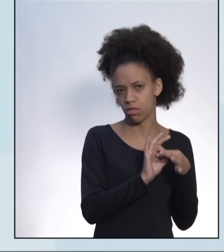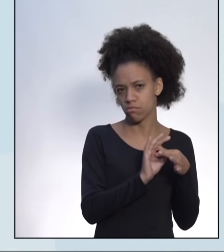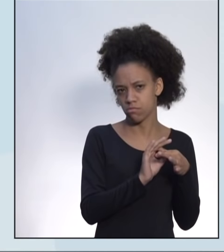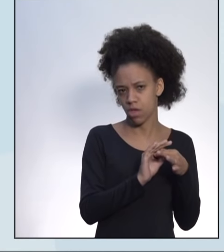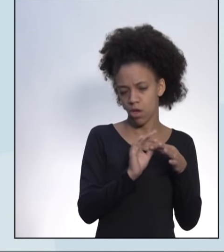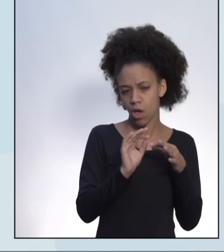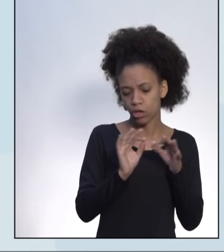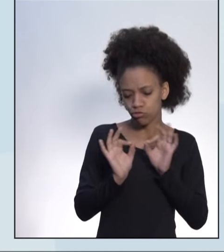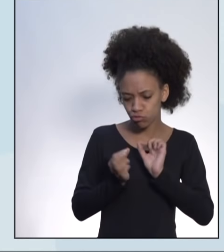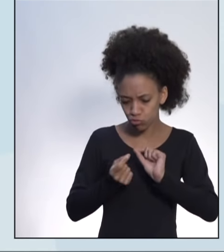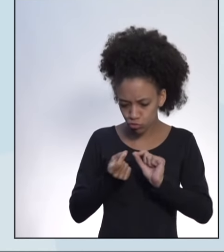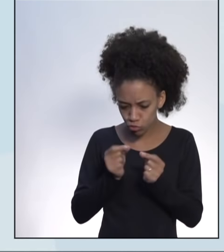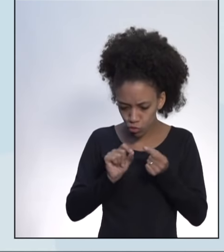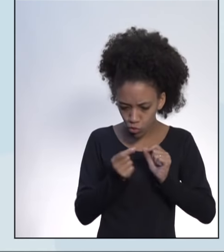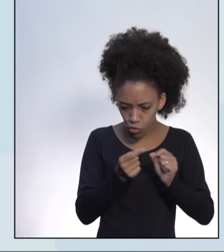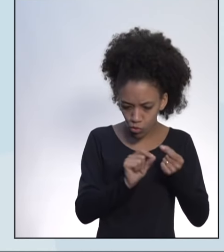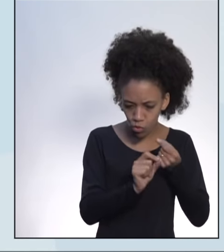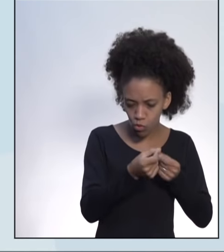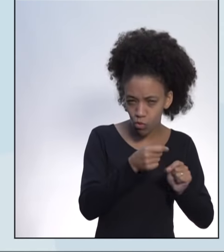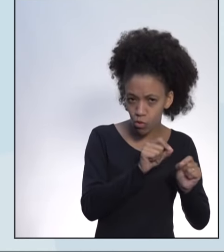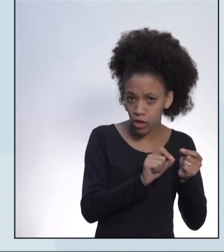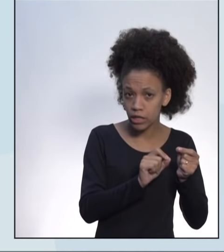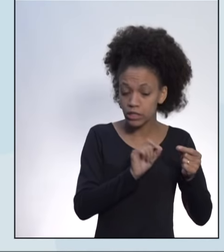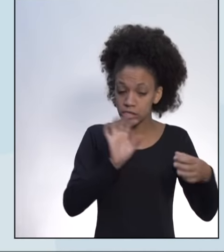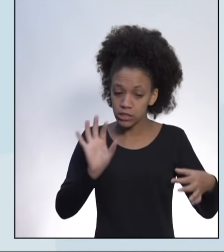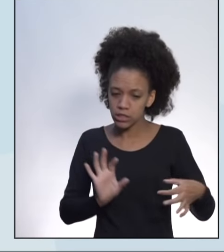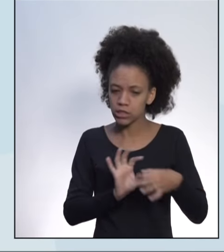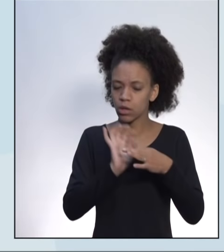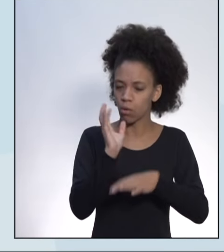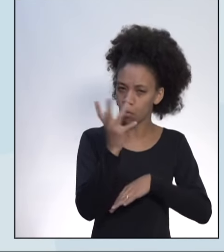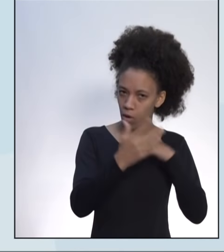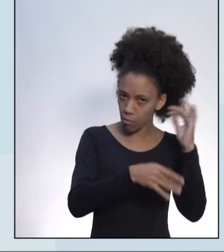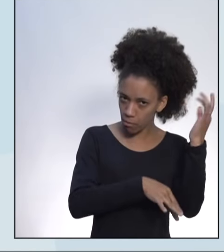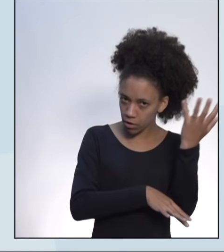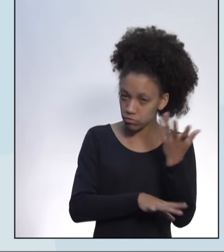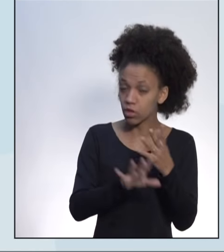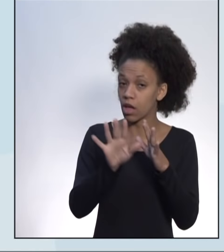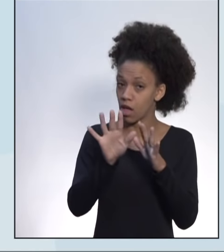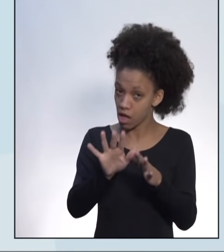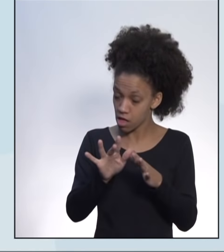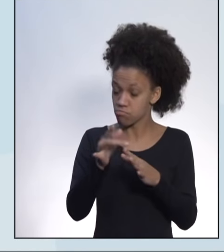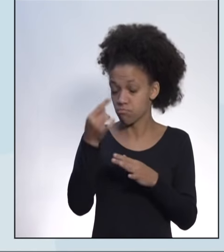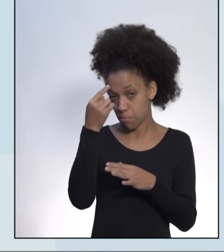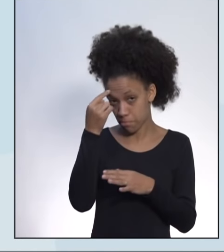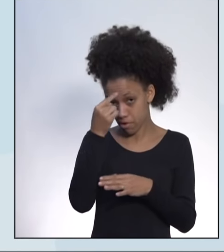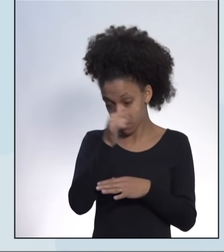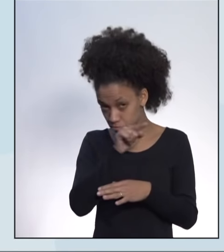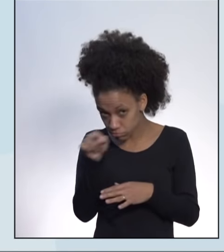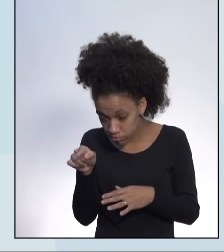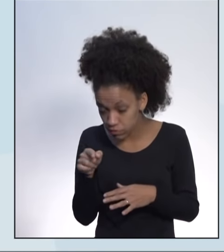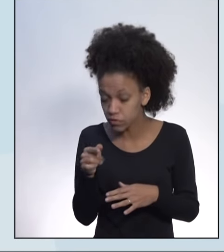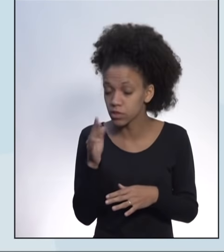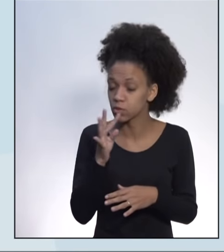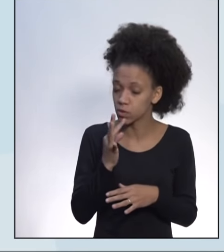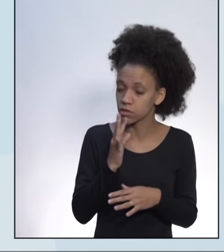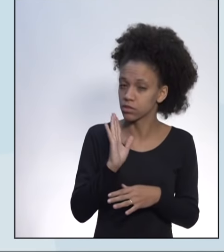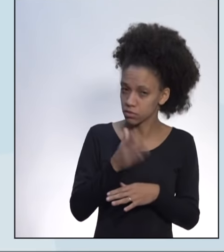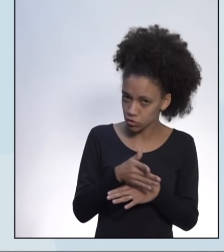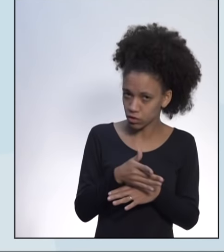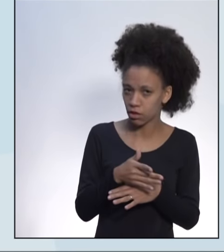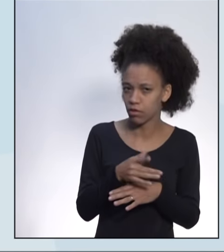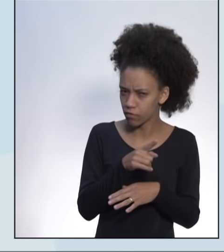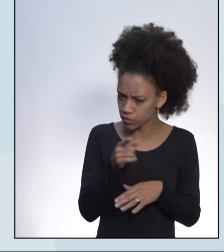eo meio ambiente de novo eu quero que vocês pensem no que vocês já conhecem sobre isso